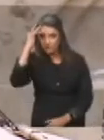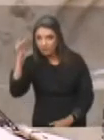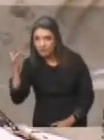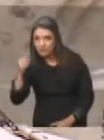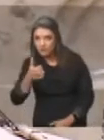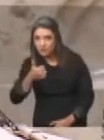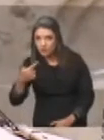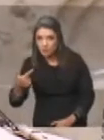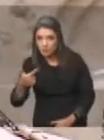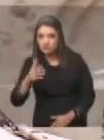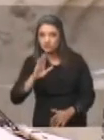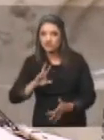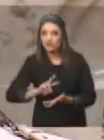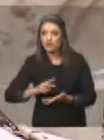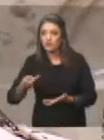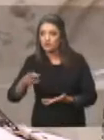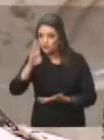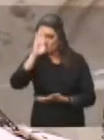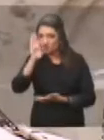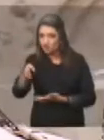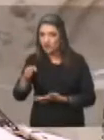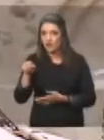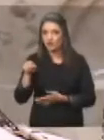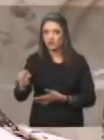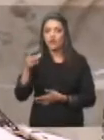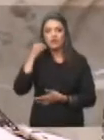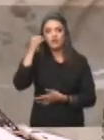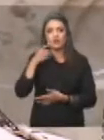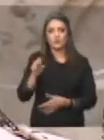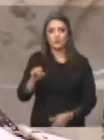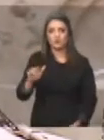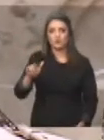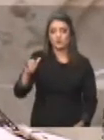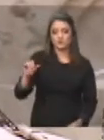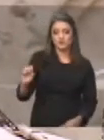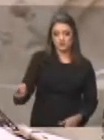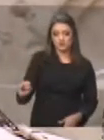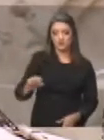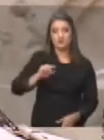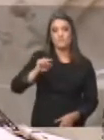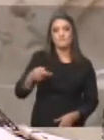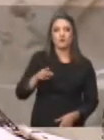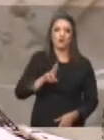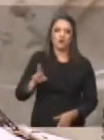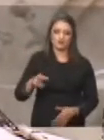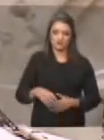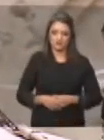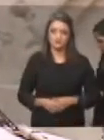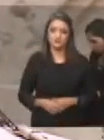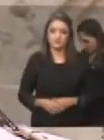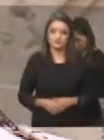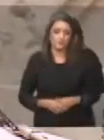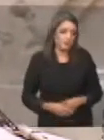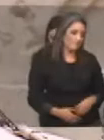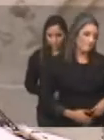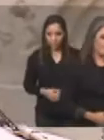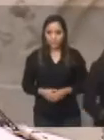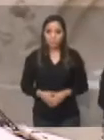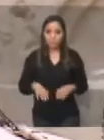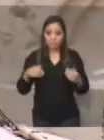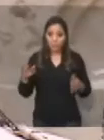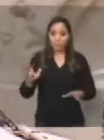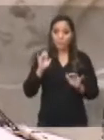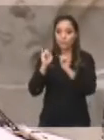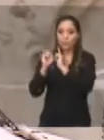transferiu eletronicamente diretamente para a conta bancária de Silas Câmara R$ 1.000, corroborando assim as